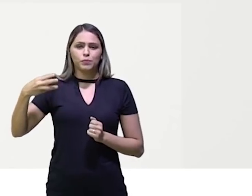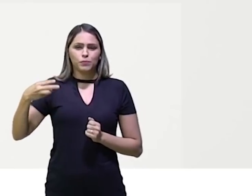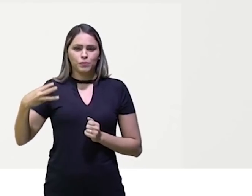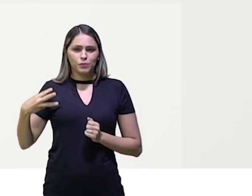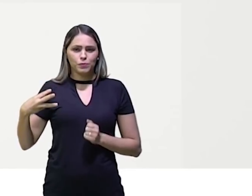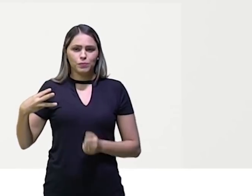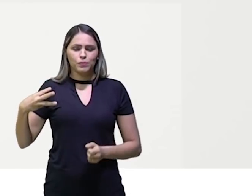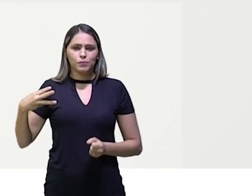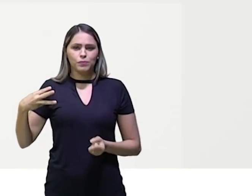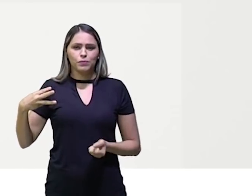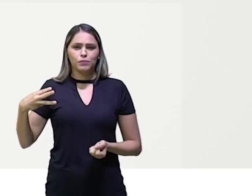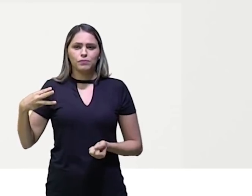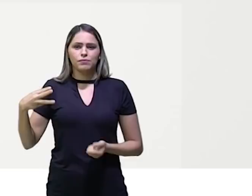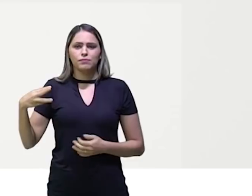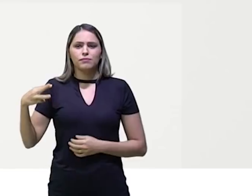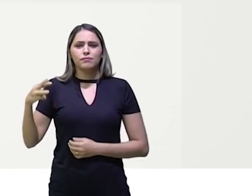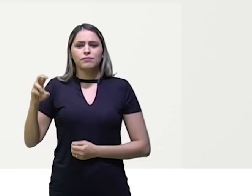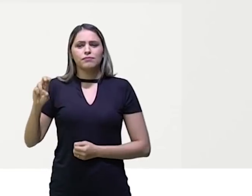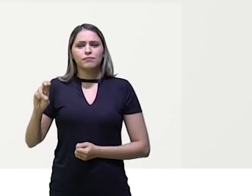3,